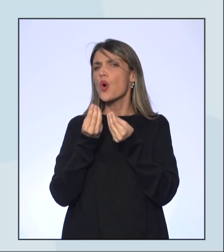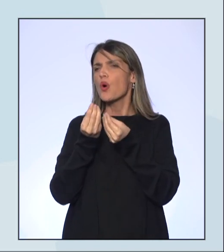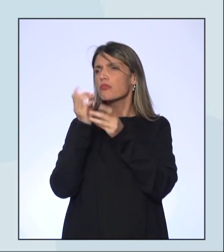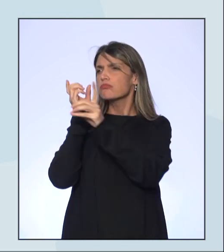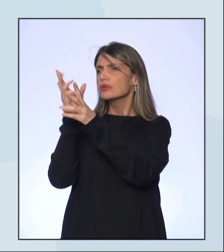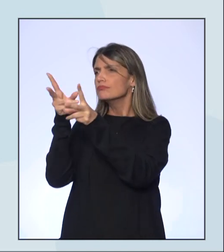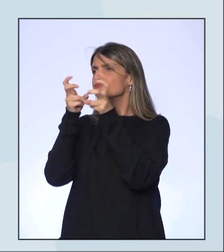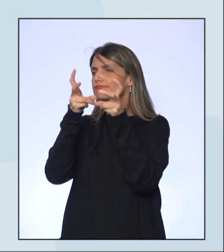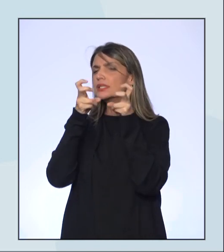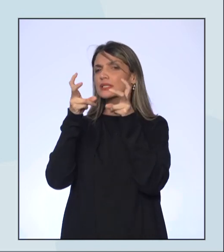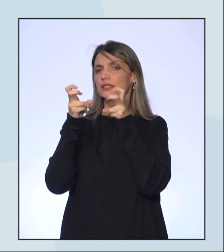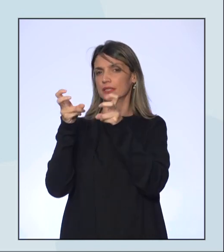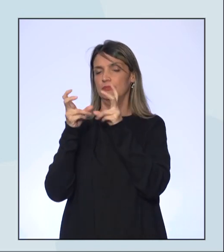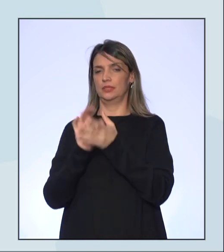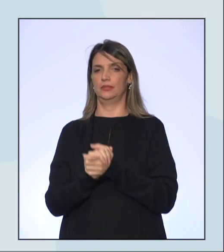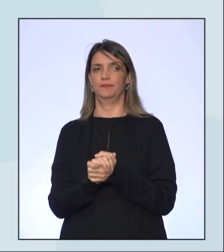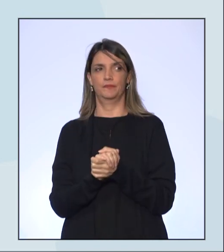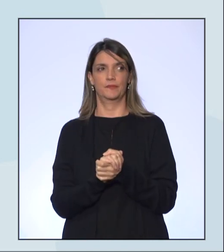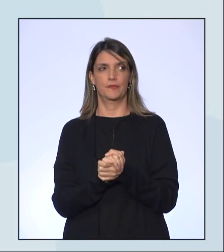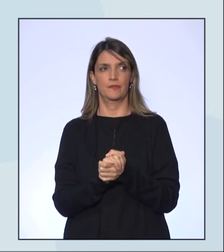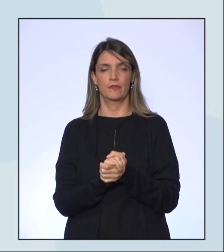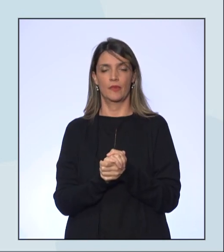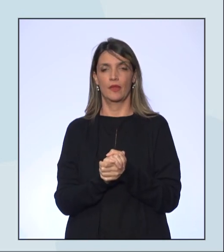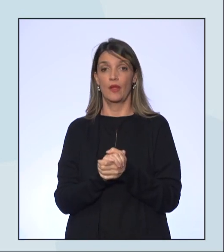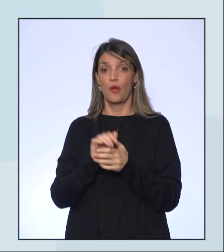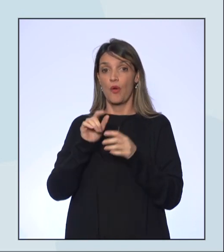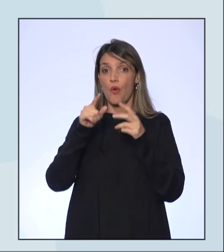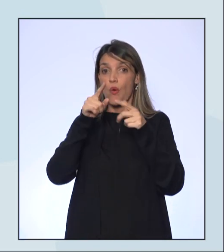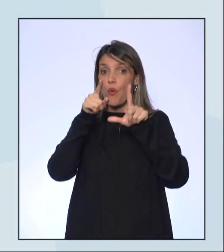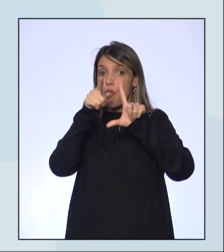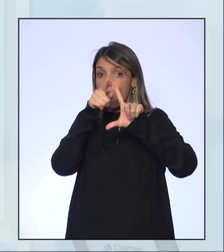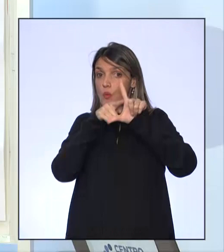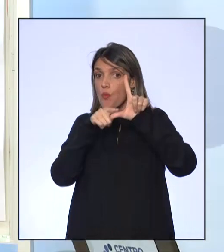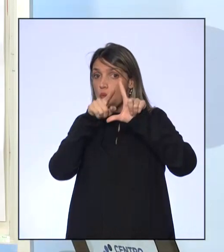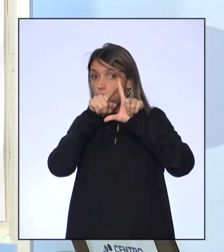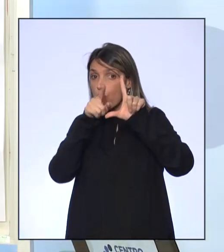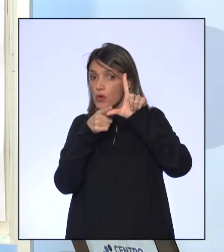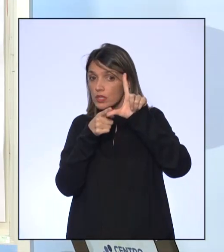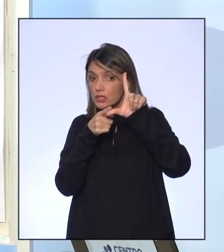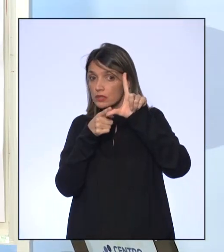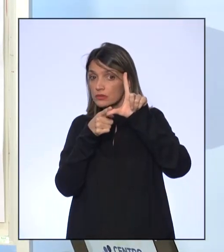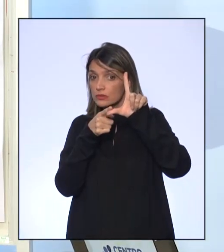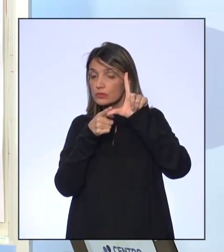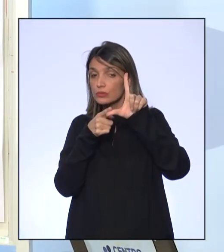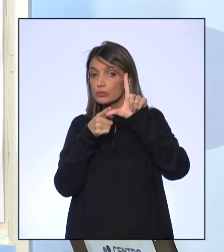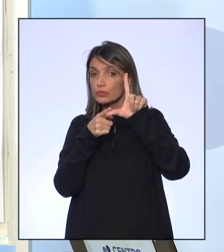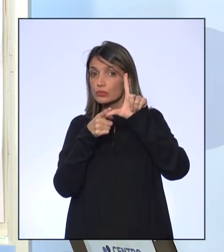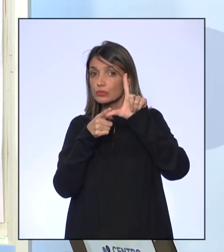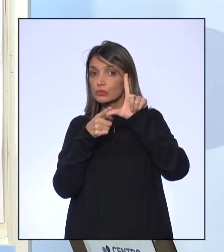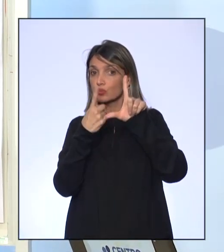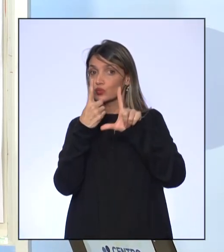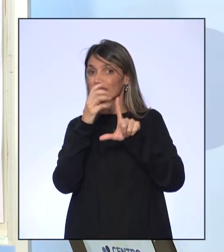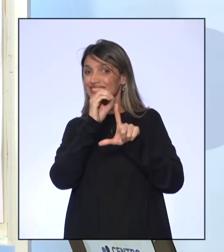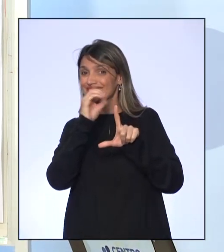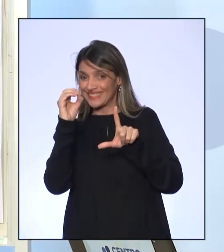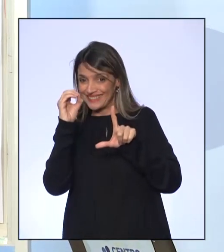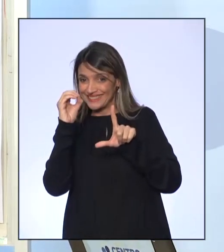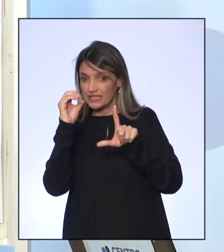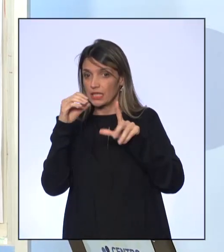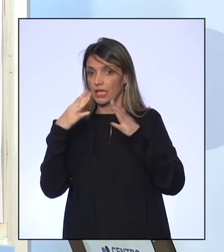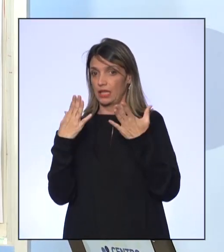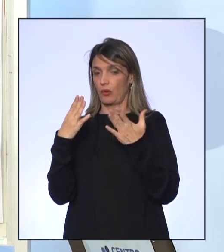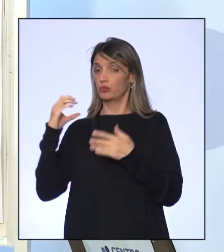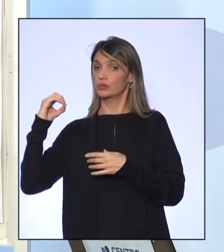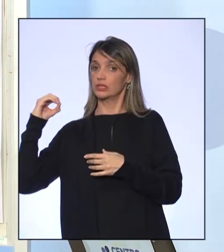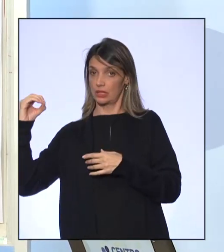identificar cada um bom então tem que identificar o ângulo primeiro de caso no caso aí o sem beleza então eu tô